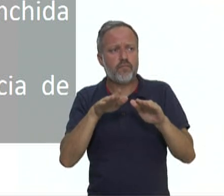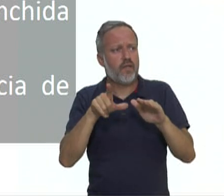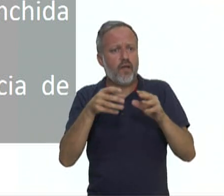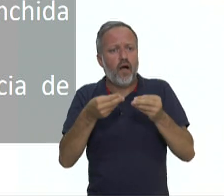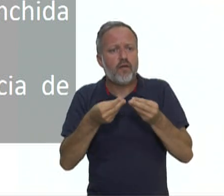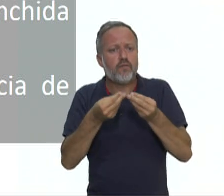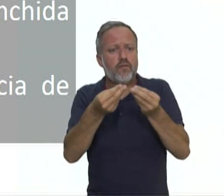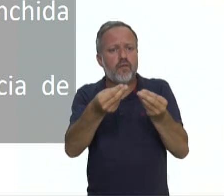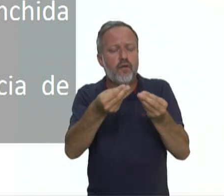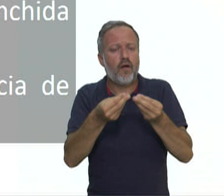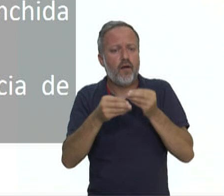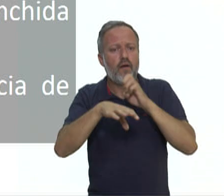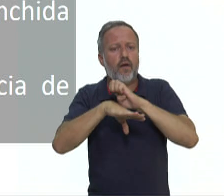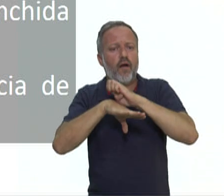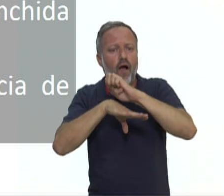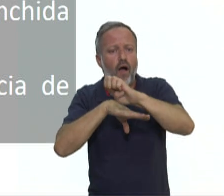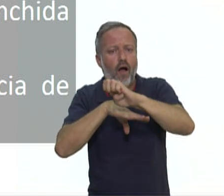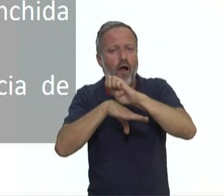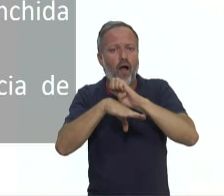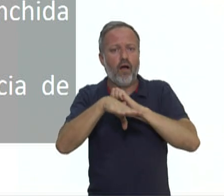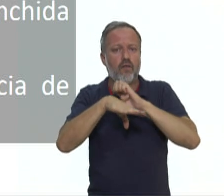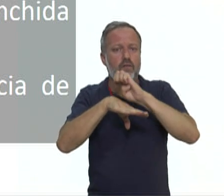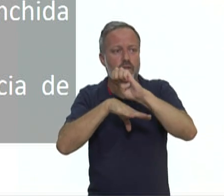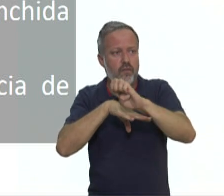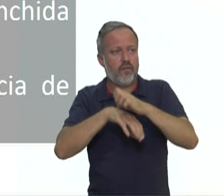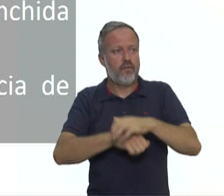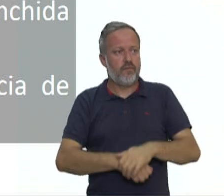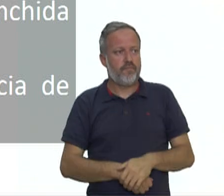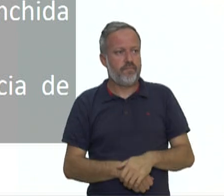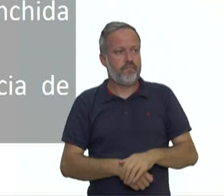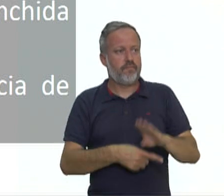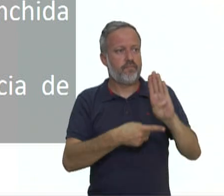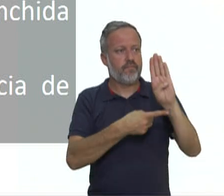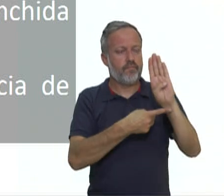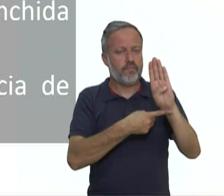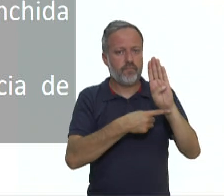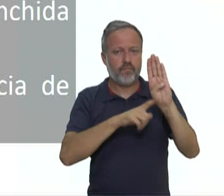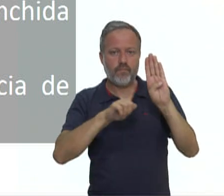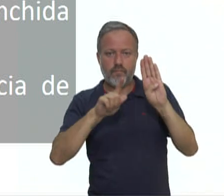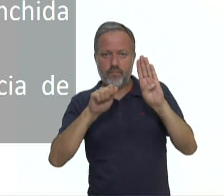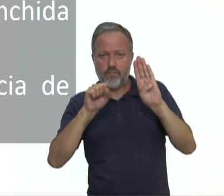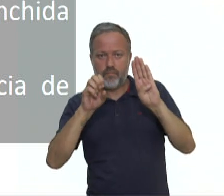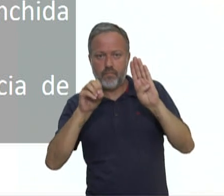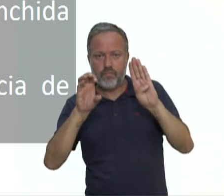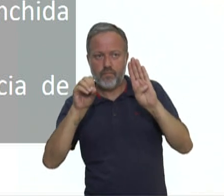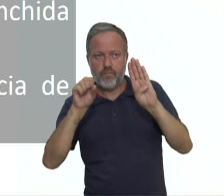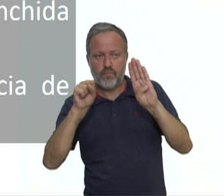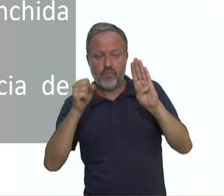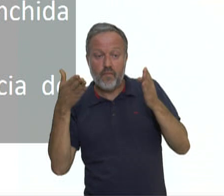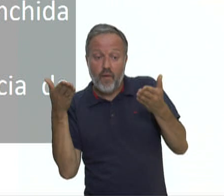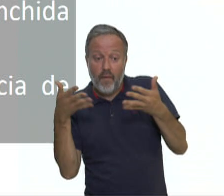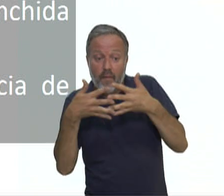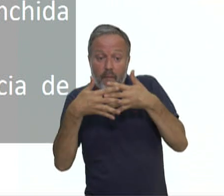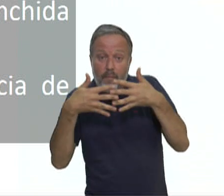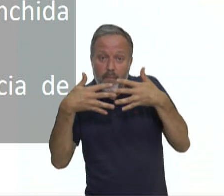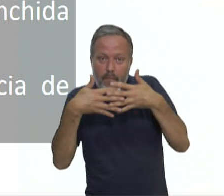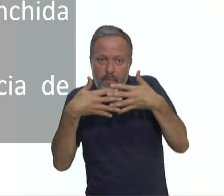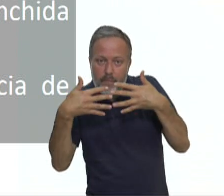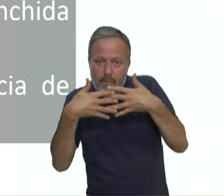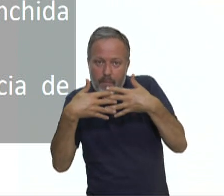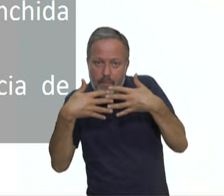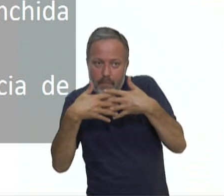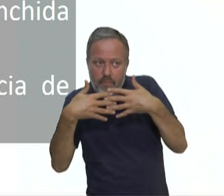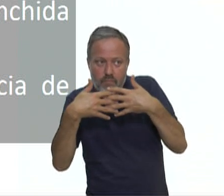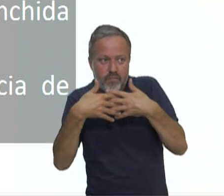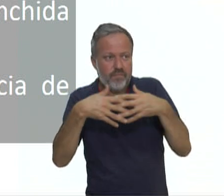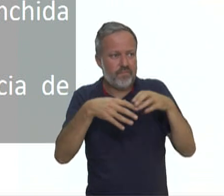doar ou receber elétrons. Por serem gasosos, a interação com outros elementos é dificultada. Eles possuem a camada de